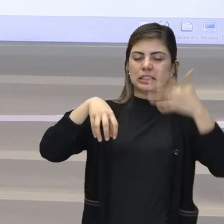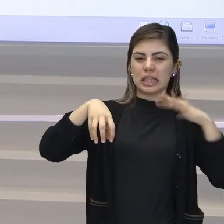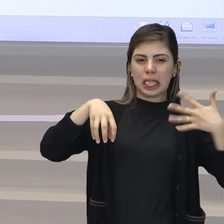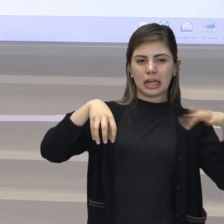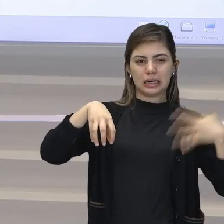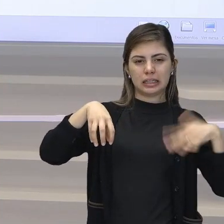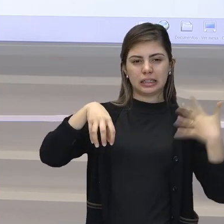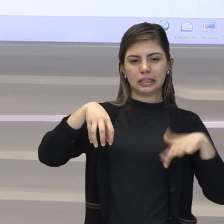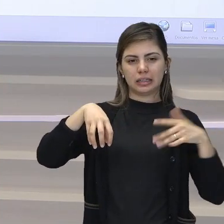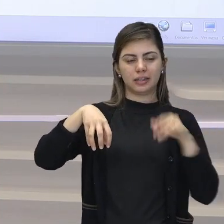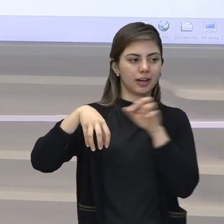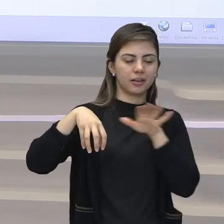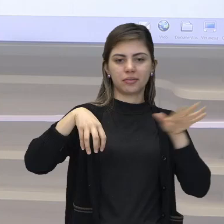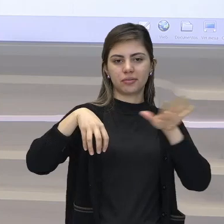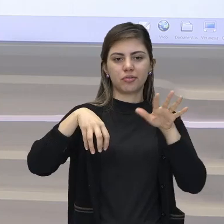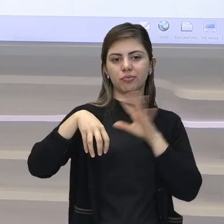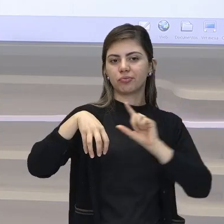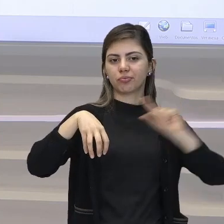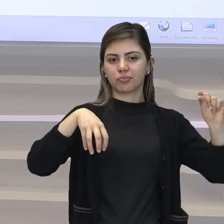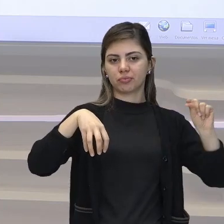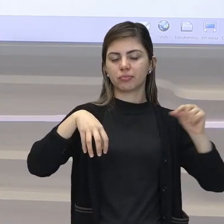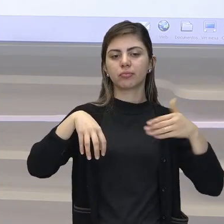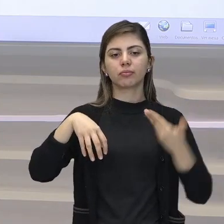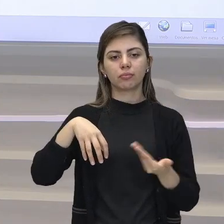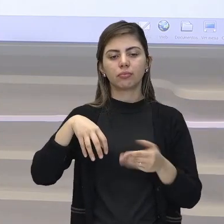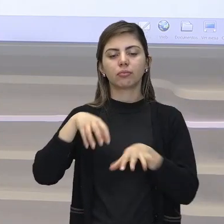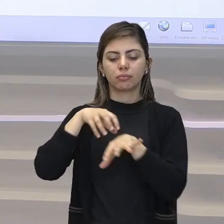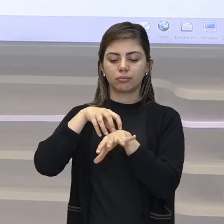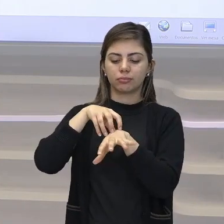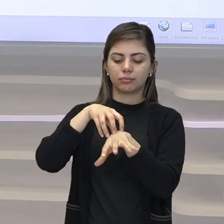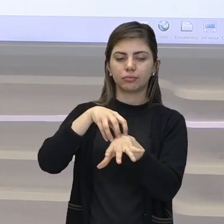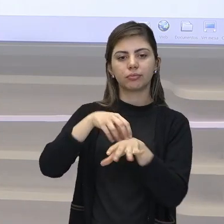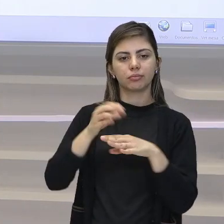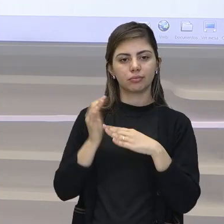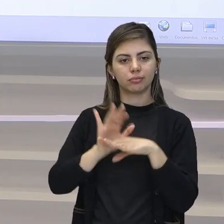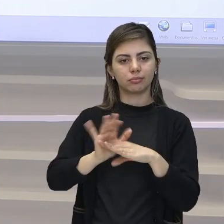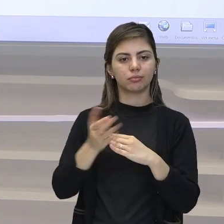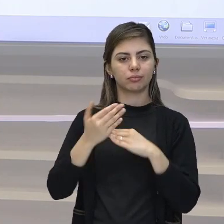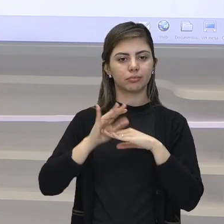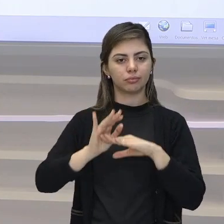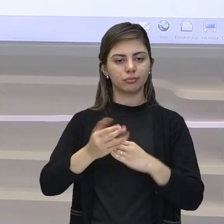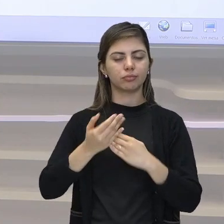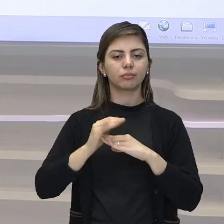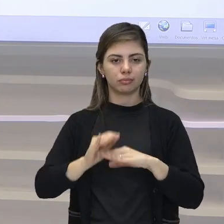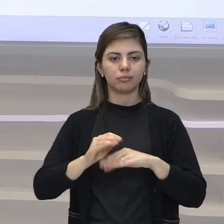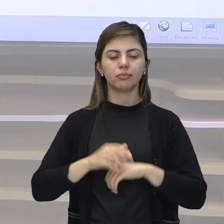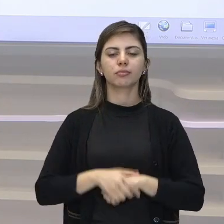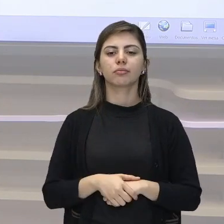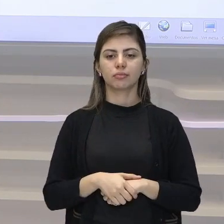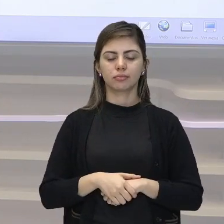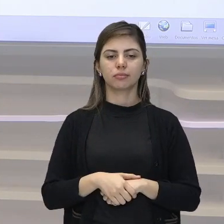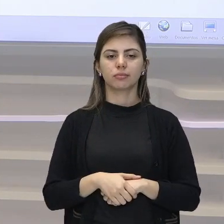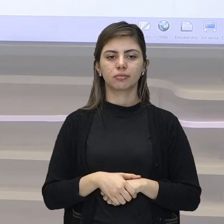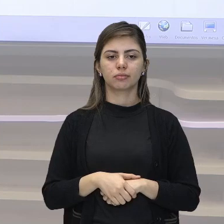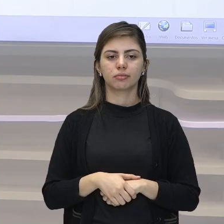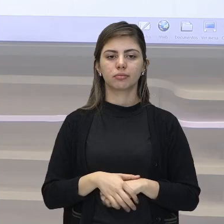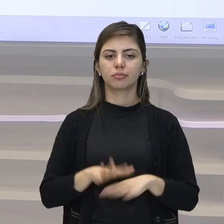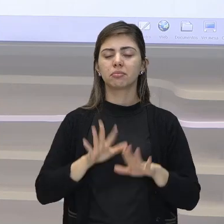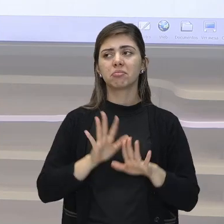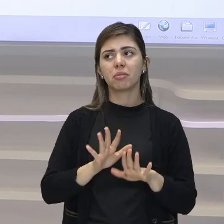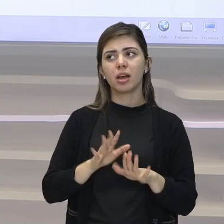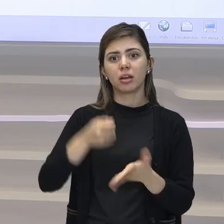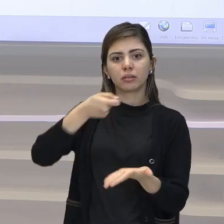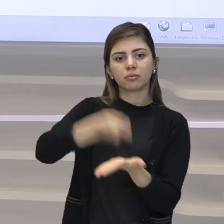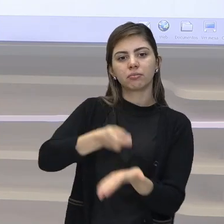queima e vai para longe, né? Então, ele tem essa relação de protocooperação com a anêmona, mas